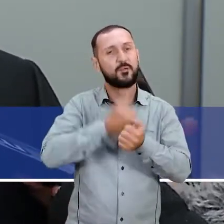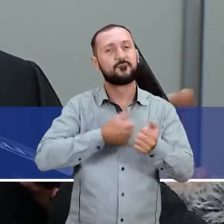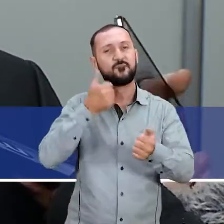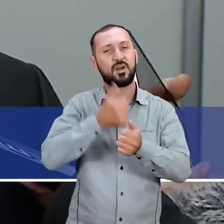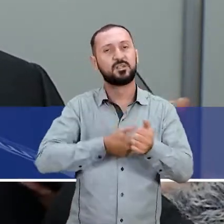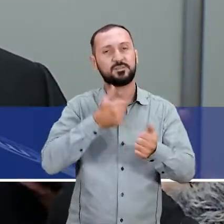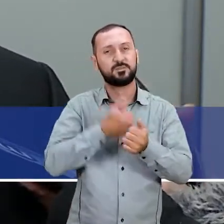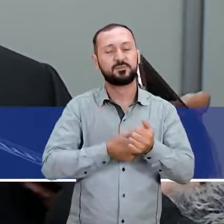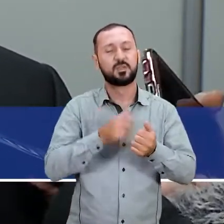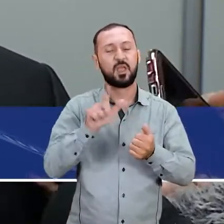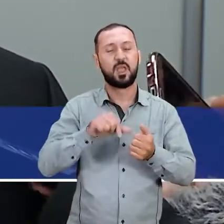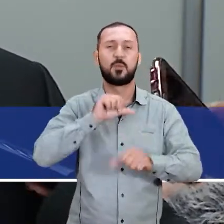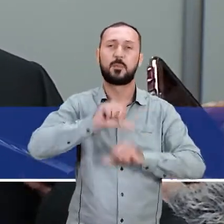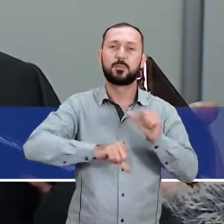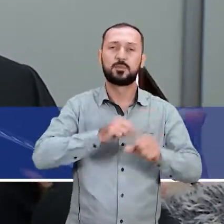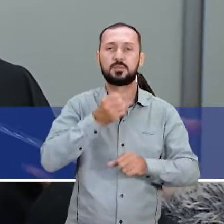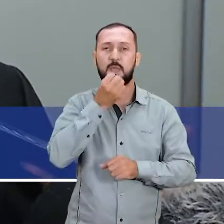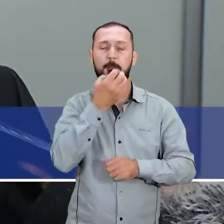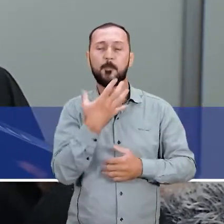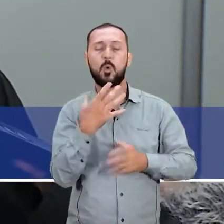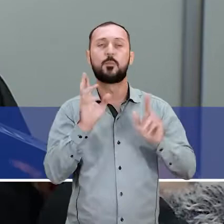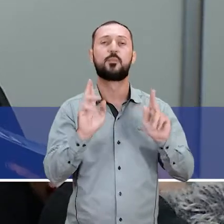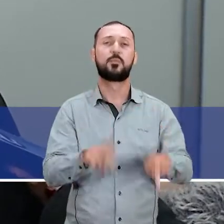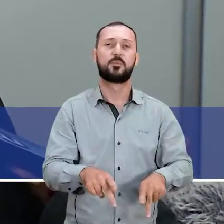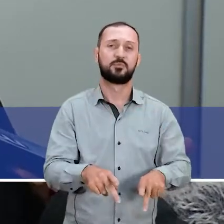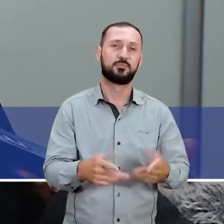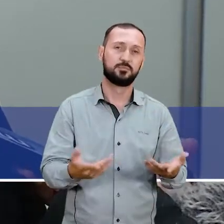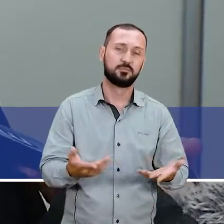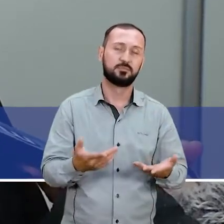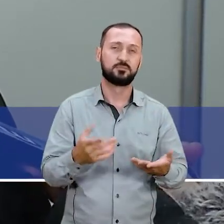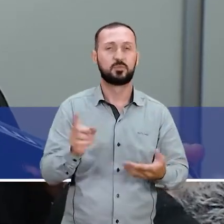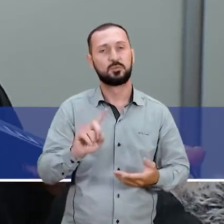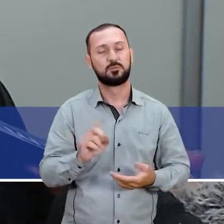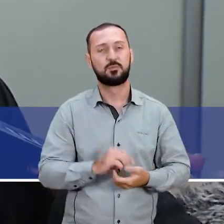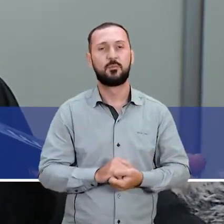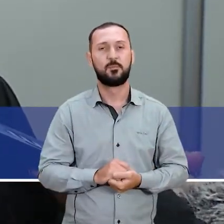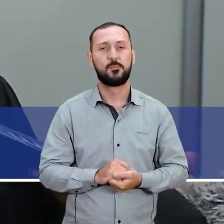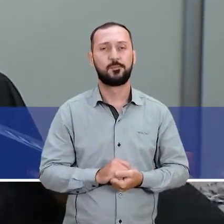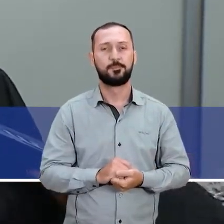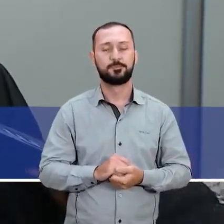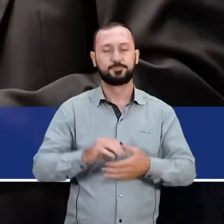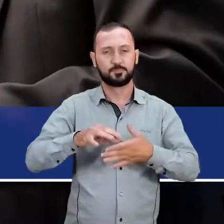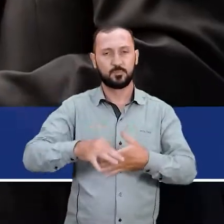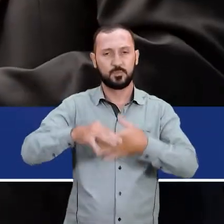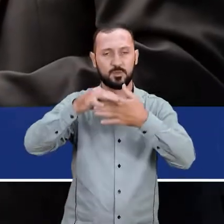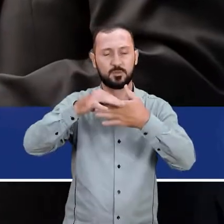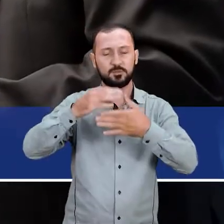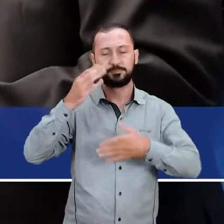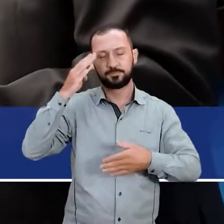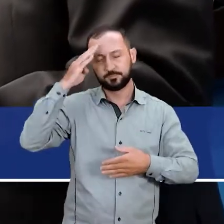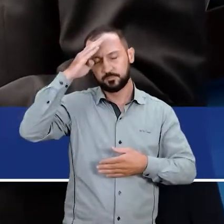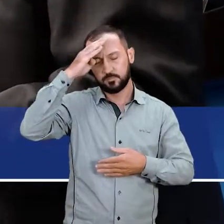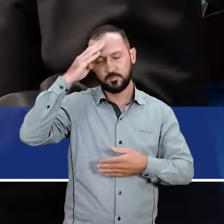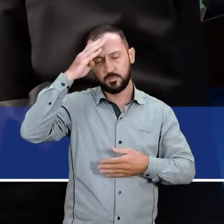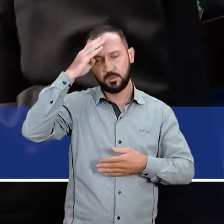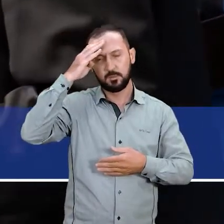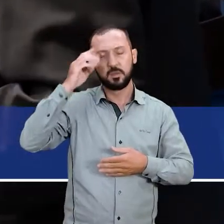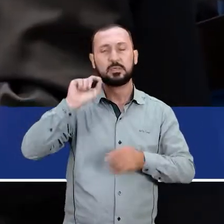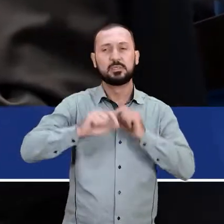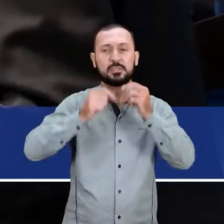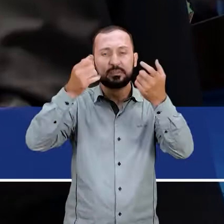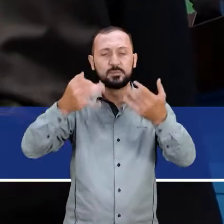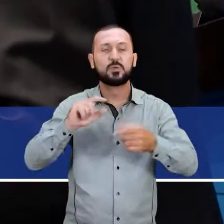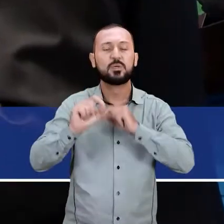sociedade refletir se essa é uma mudança que é boa para a população. ou não. O líder do governo, deputado